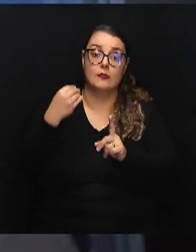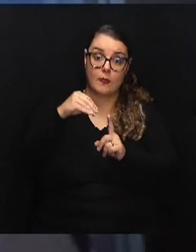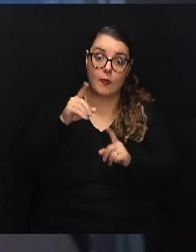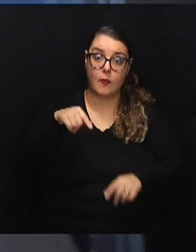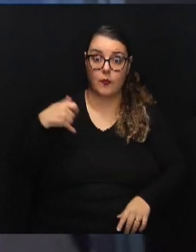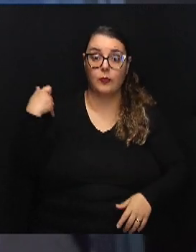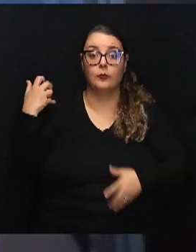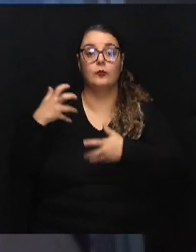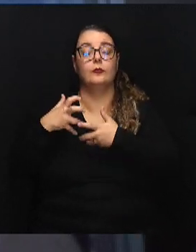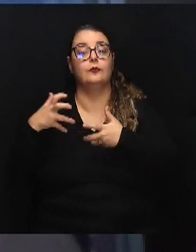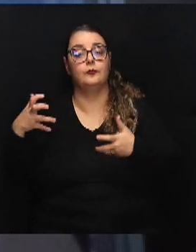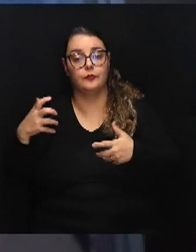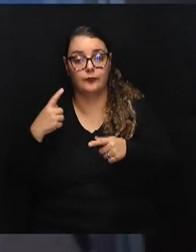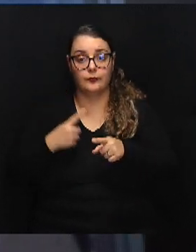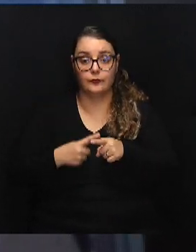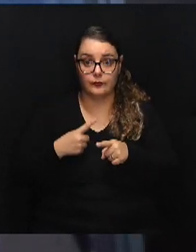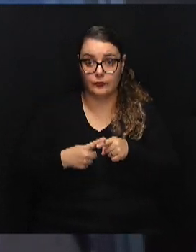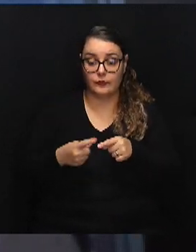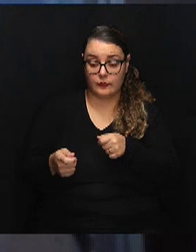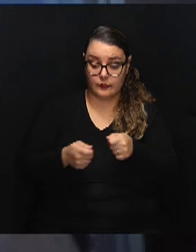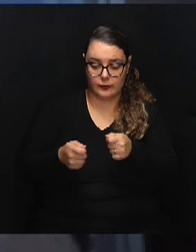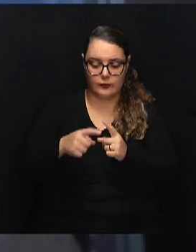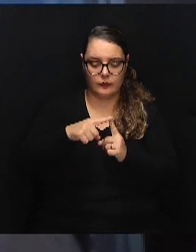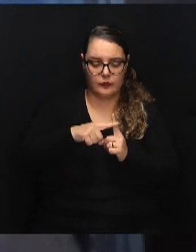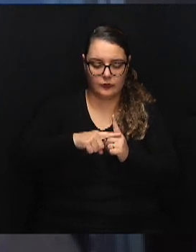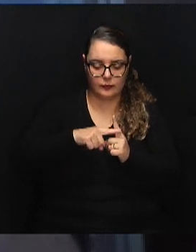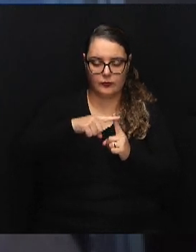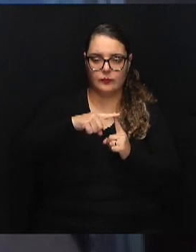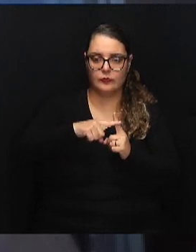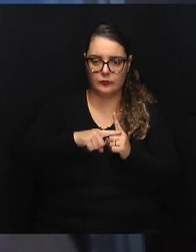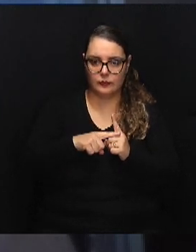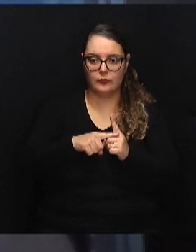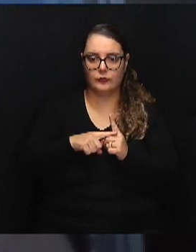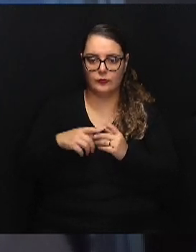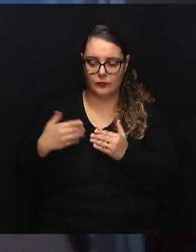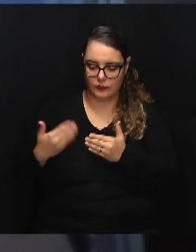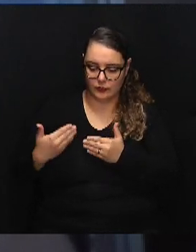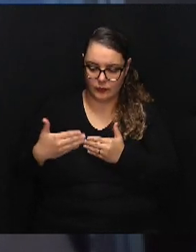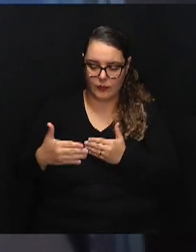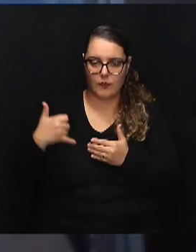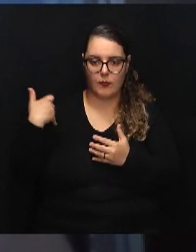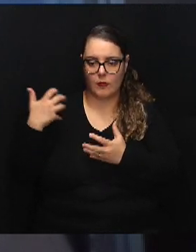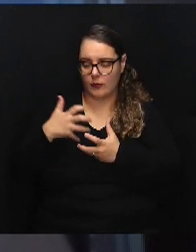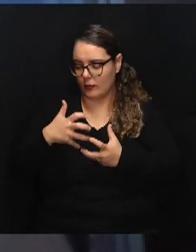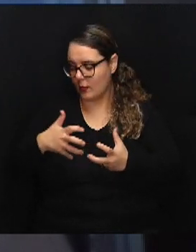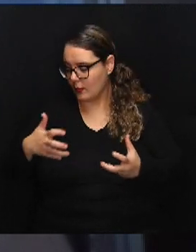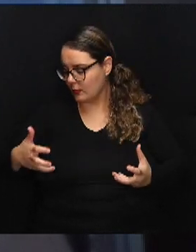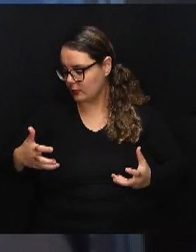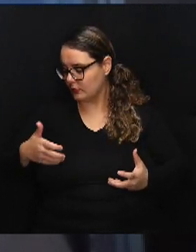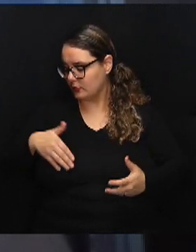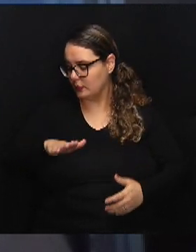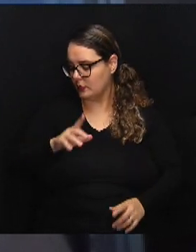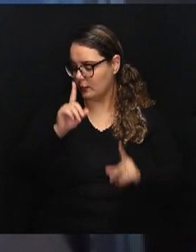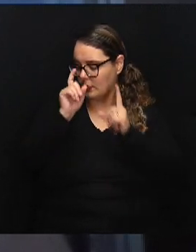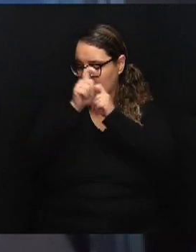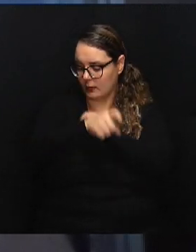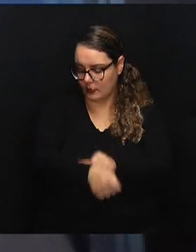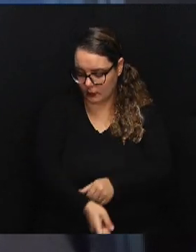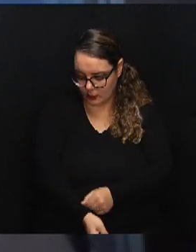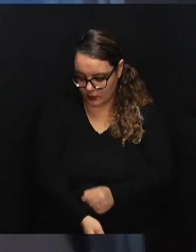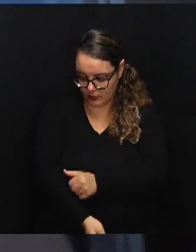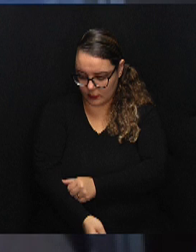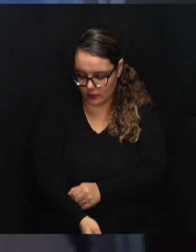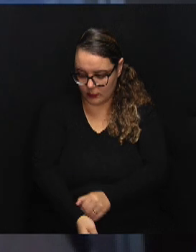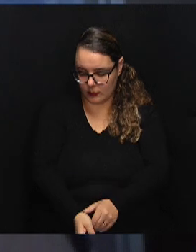os idosos, porque o controle da temperatura, com o passar da idade, fica mais